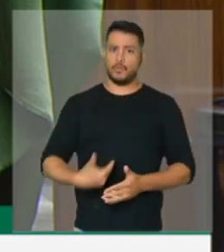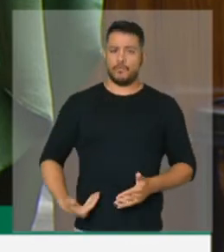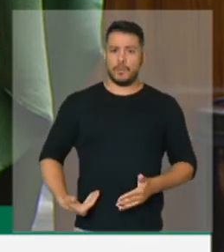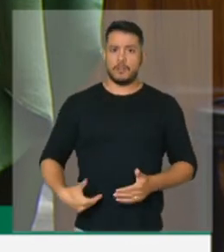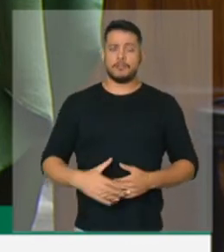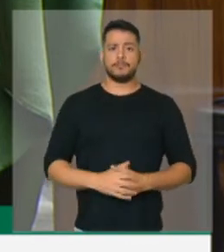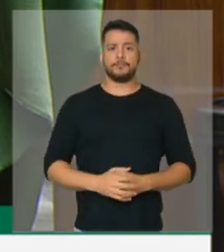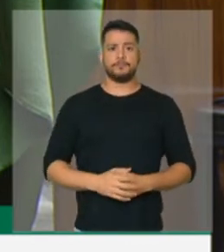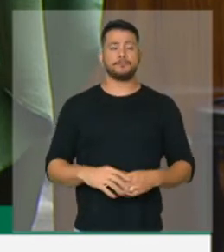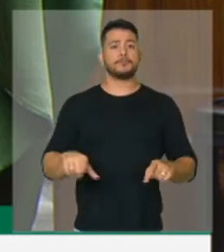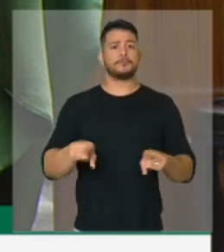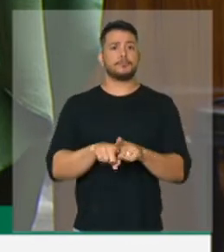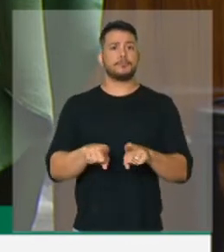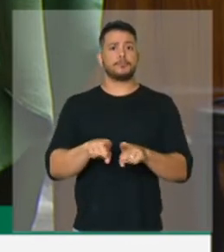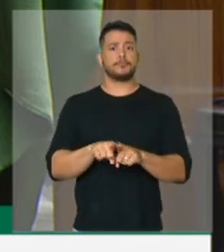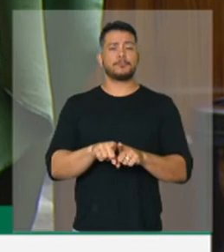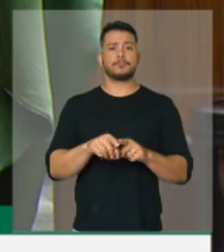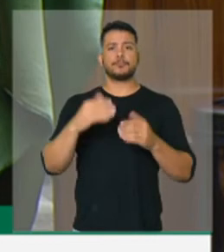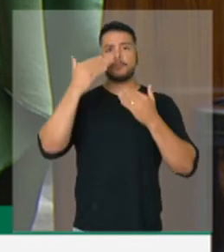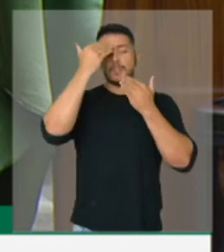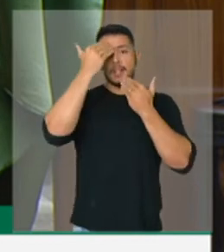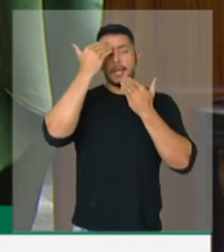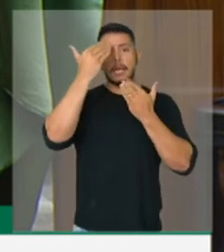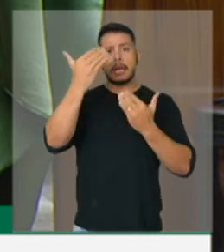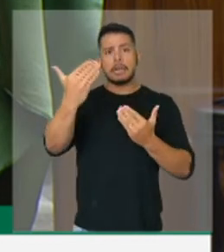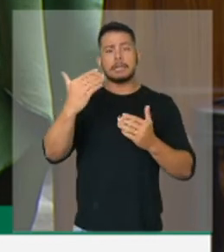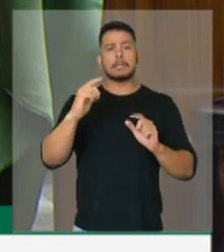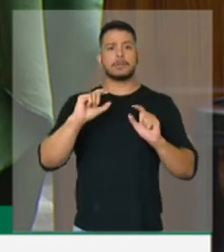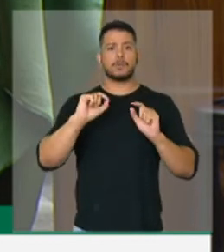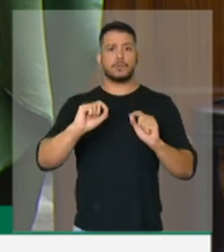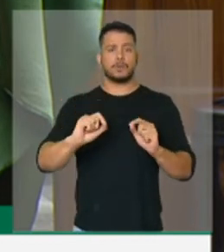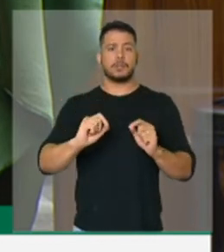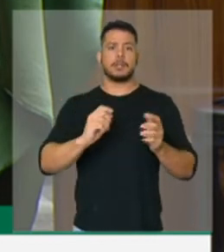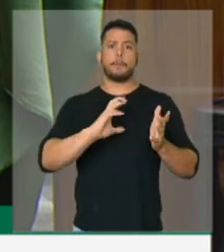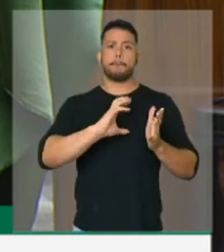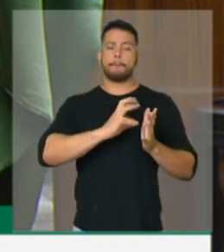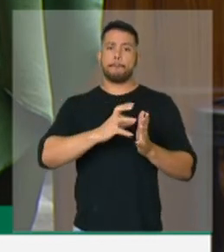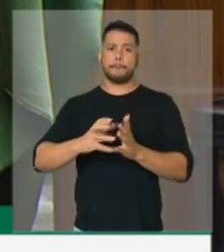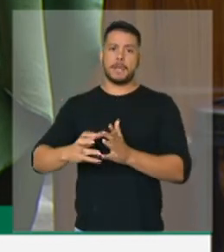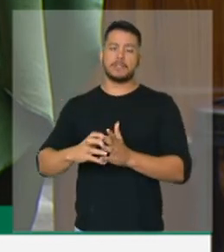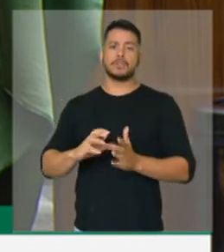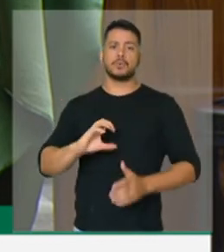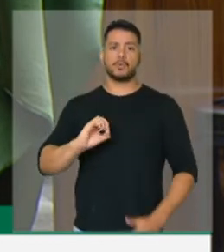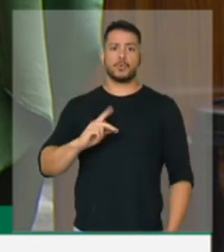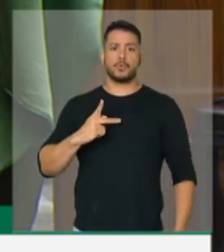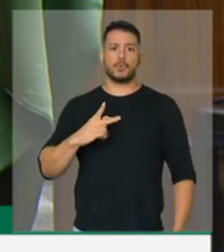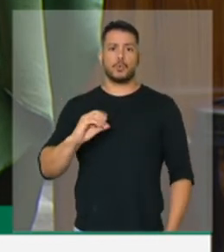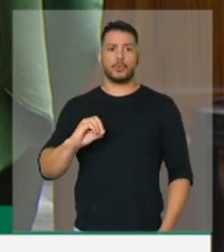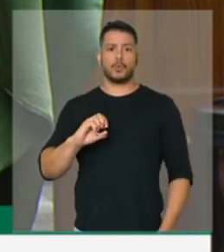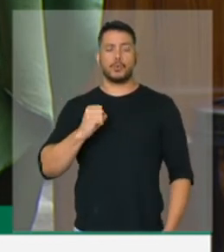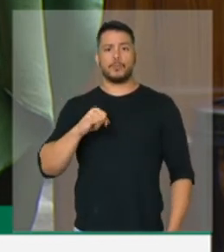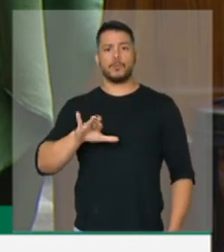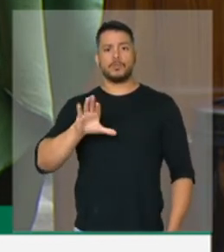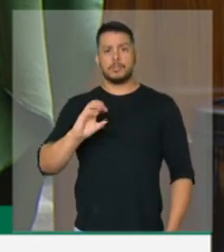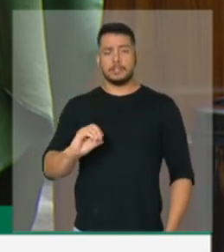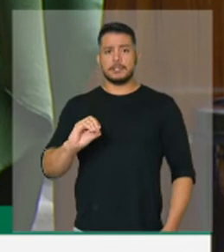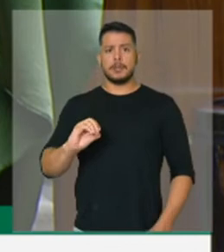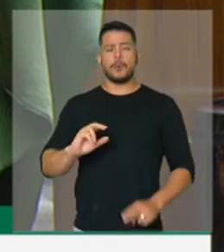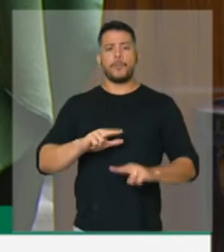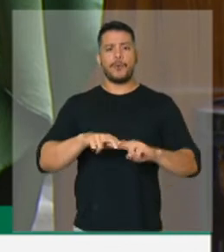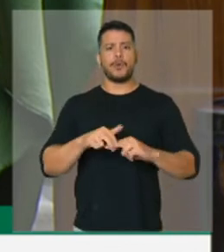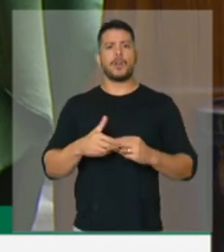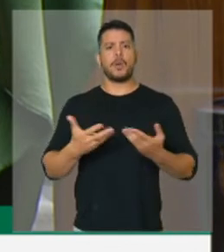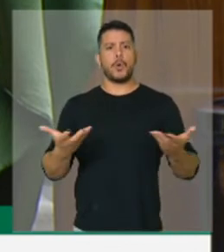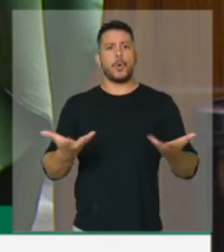que, em solidariedade ao meu estado do Tocantins e por acordo, me permitem hoje viver um momento histórico, não só